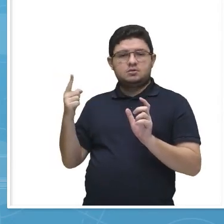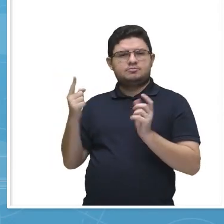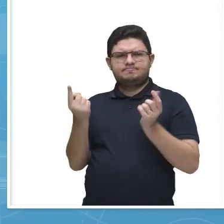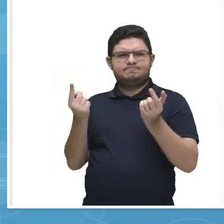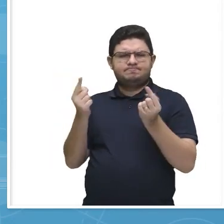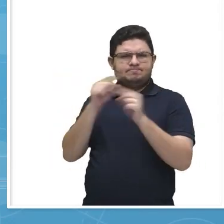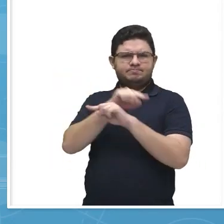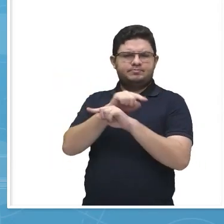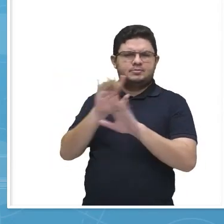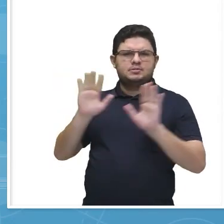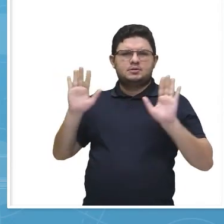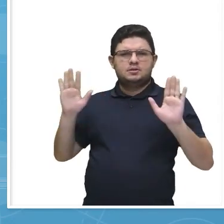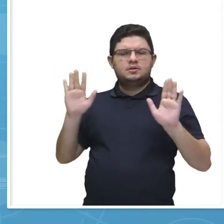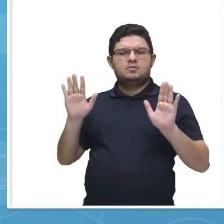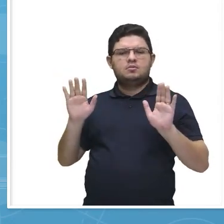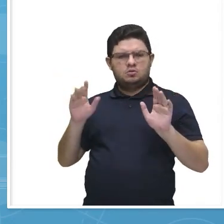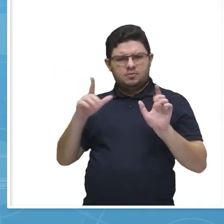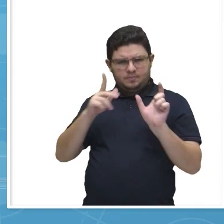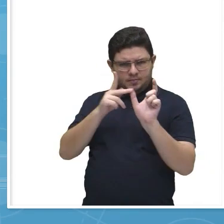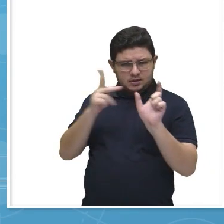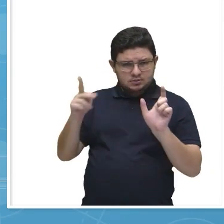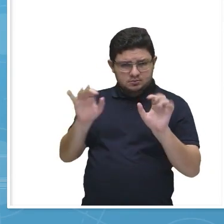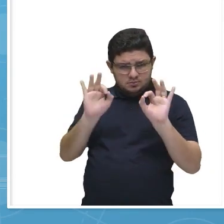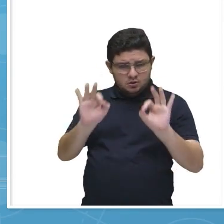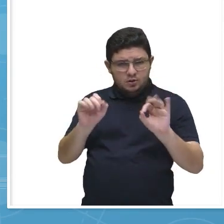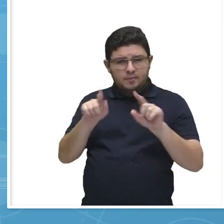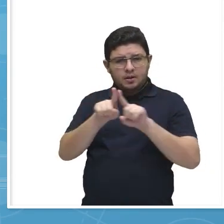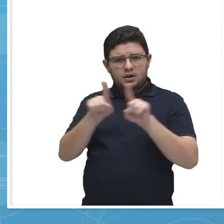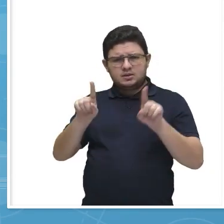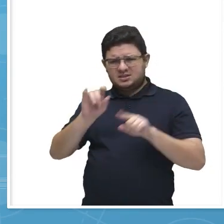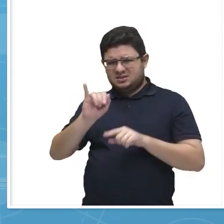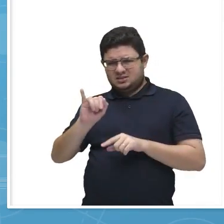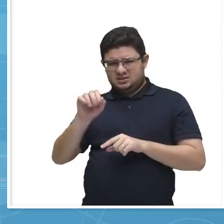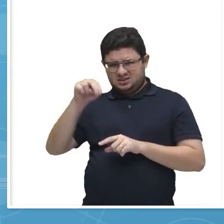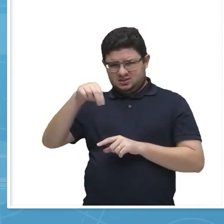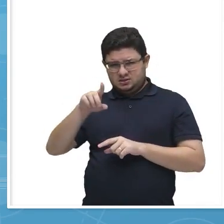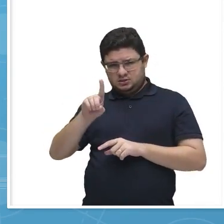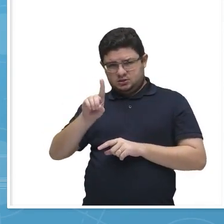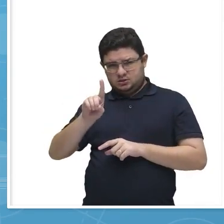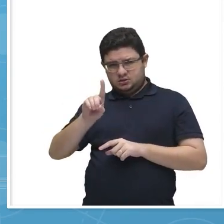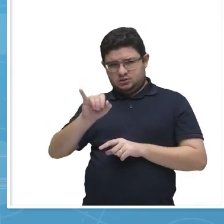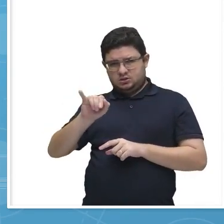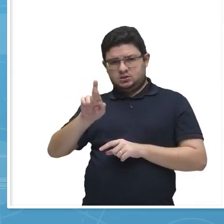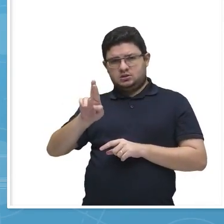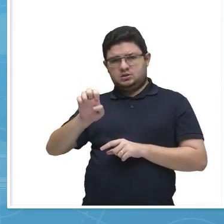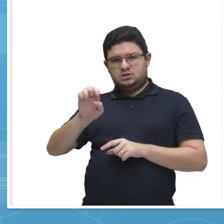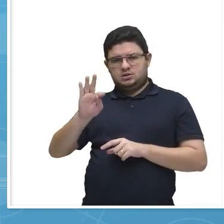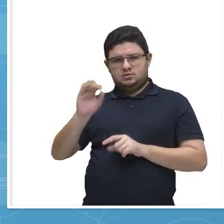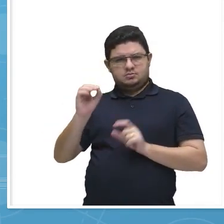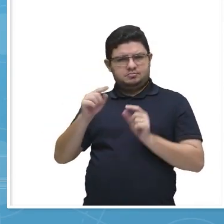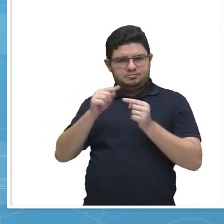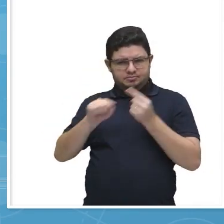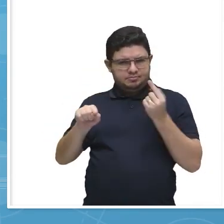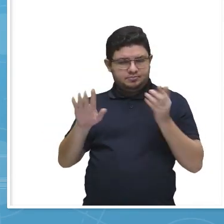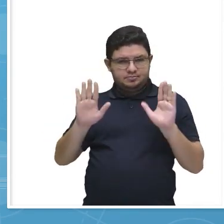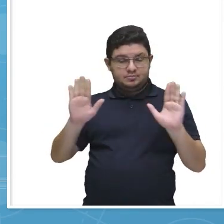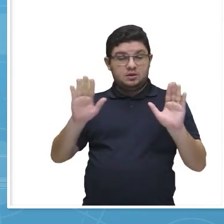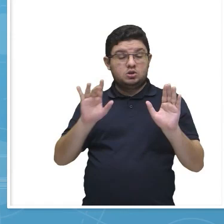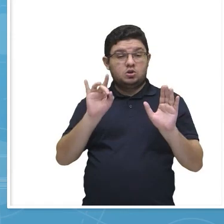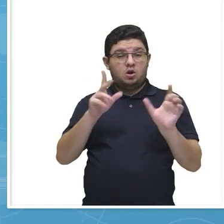gente não tem, certo? A gente tem que lembrar que é verbal, nominal ou verbo nominal. Próxima interação, olha só,